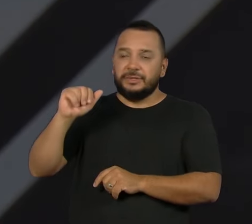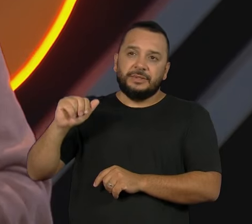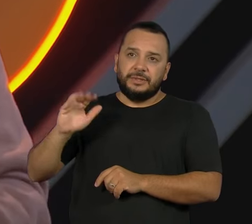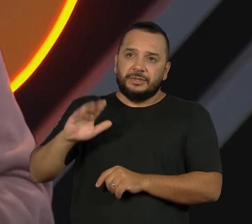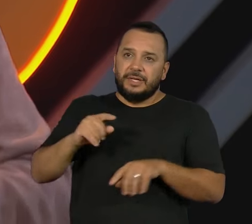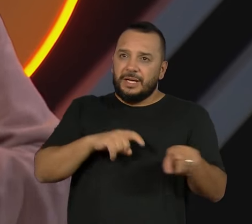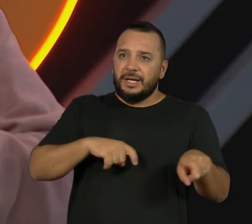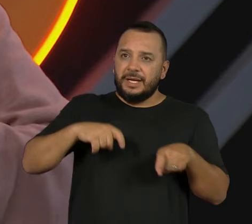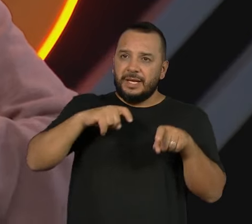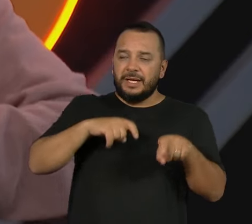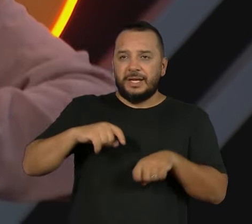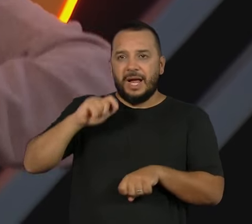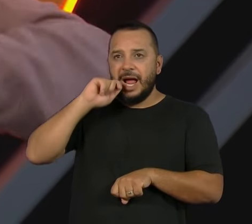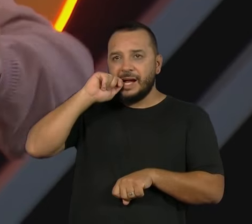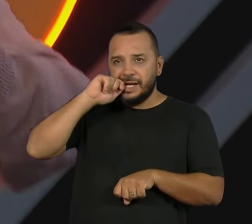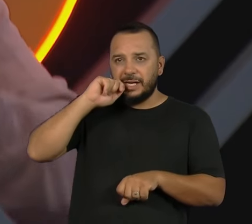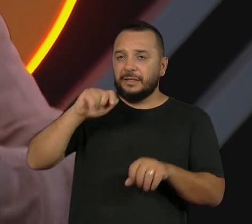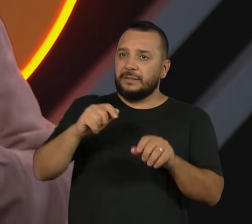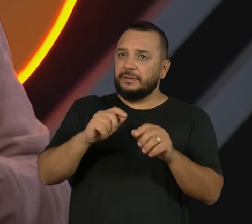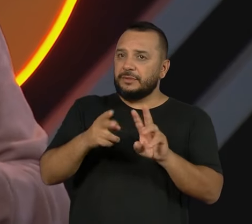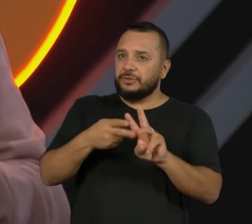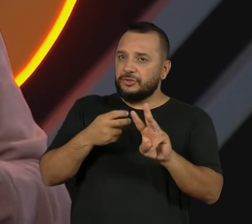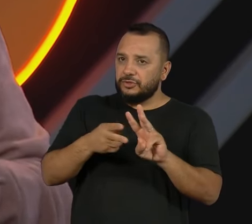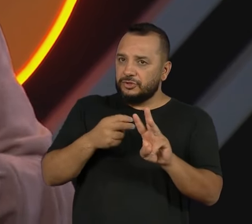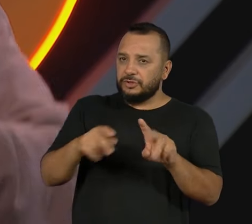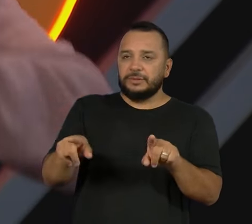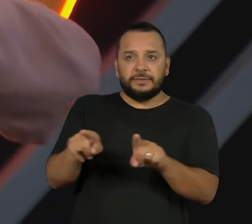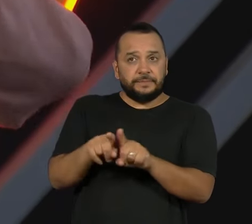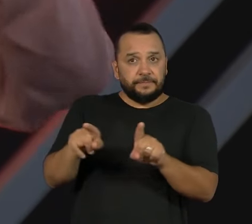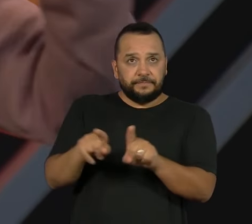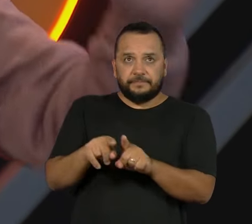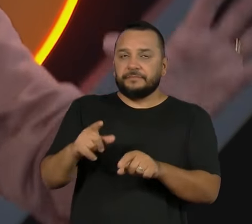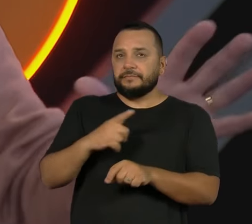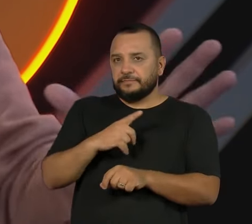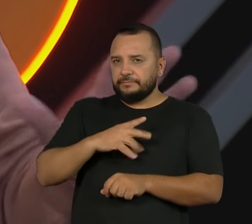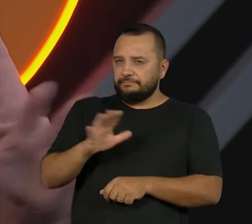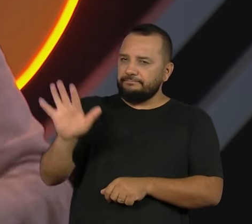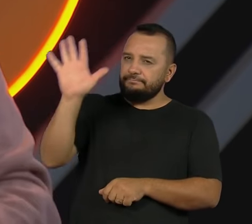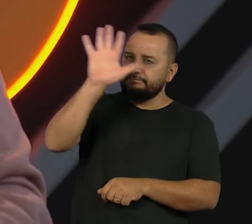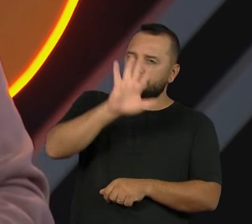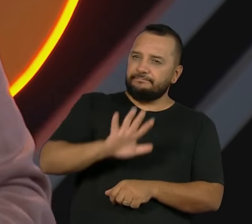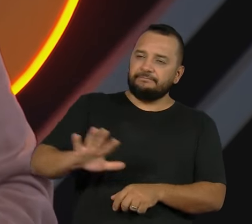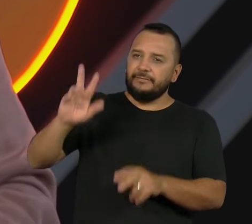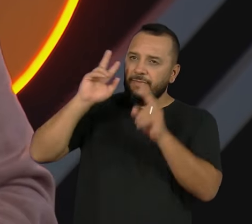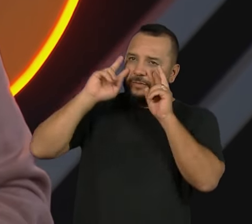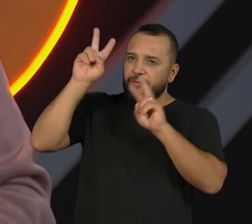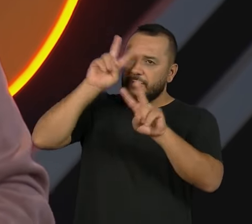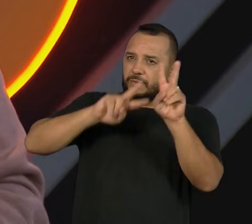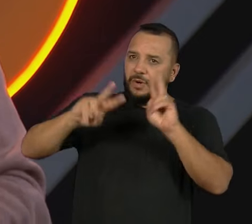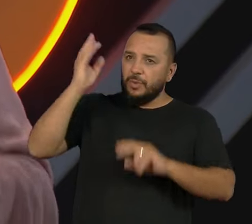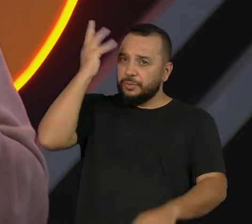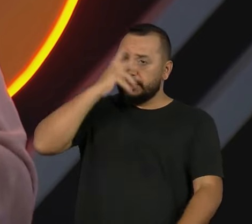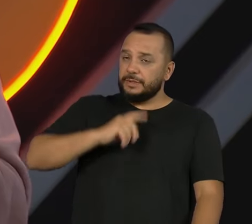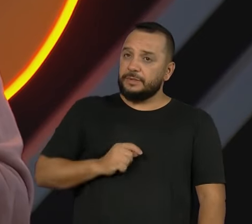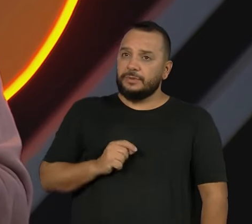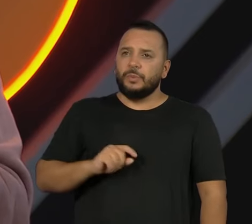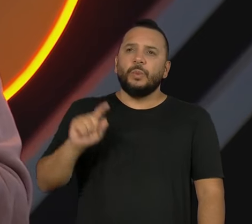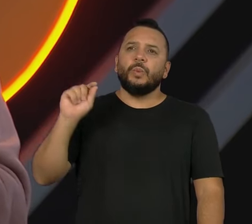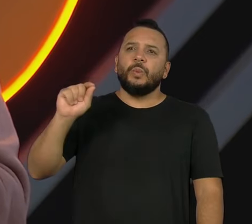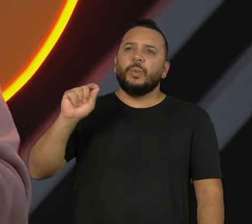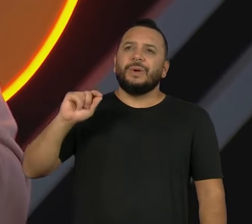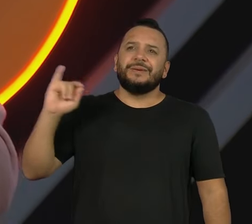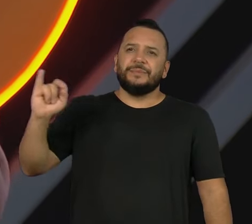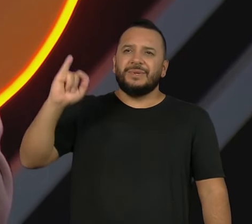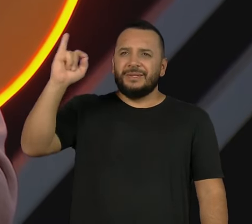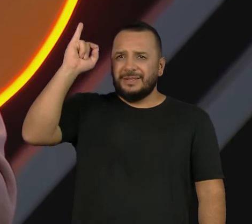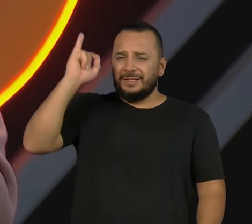indígena. Para além da estética, a beleza visual, o que é